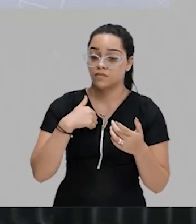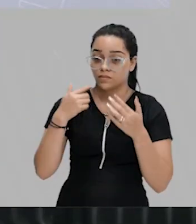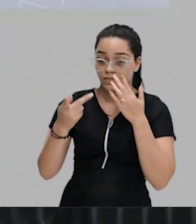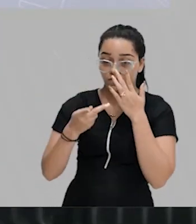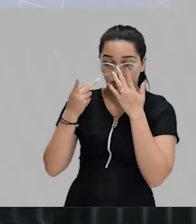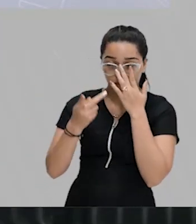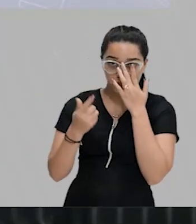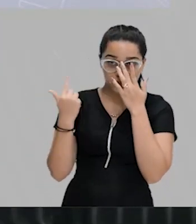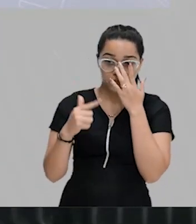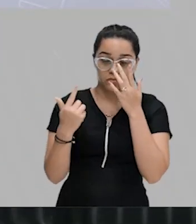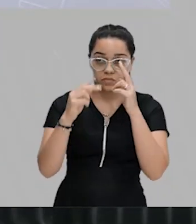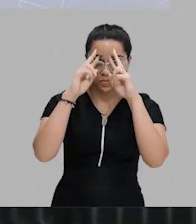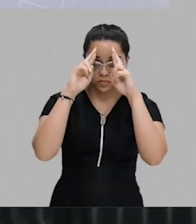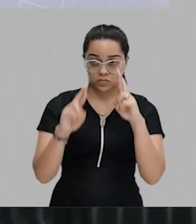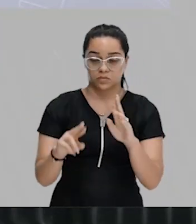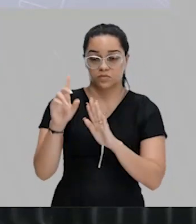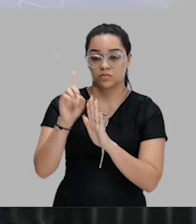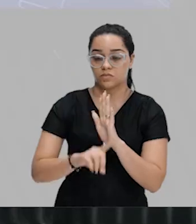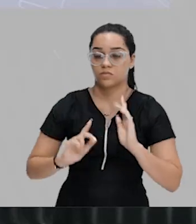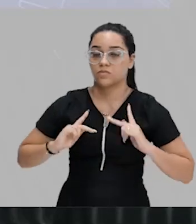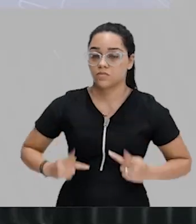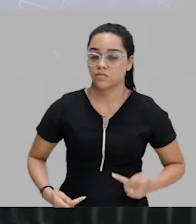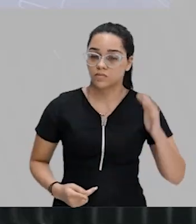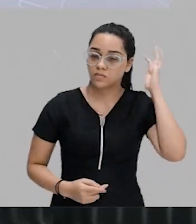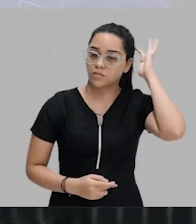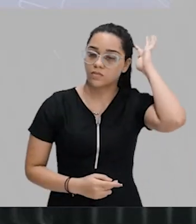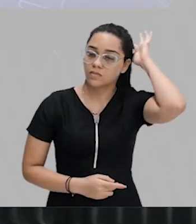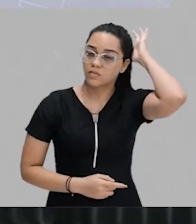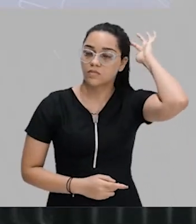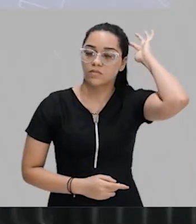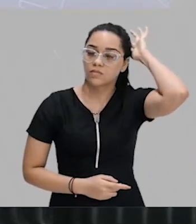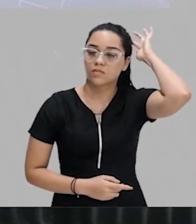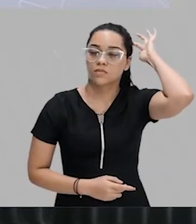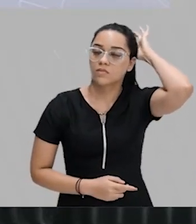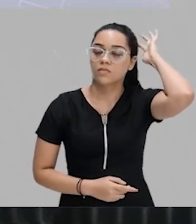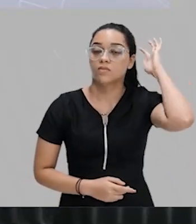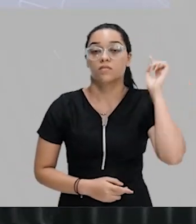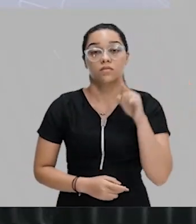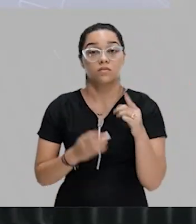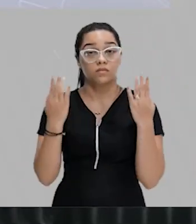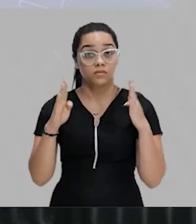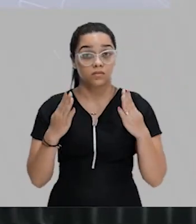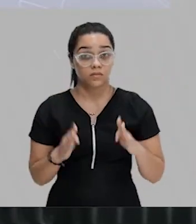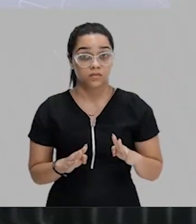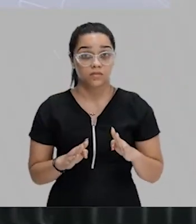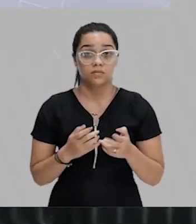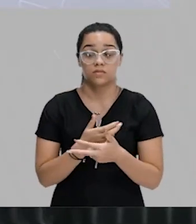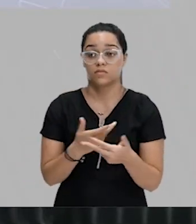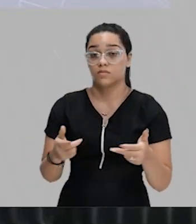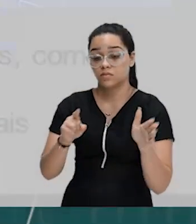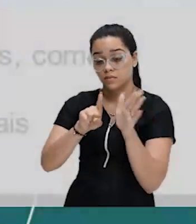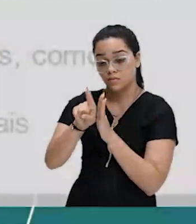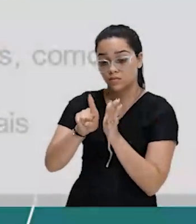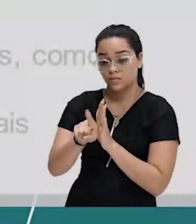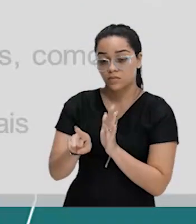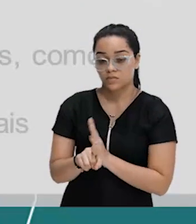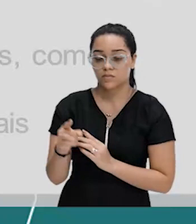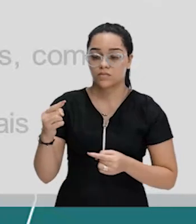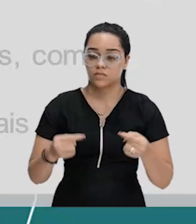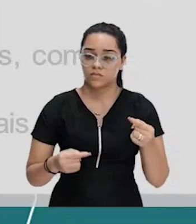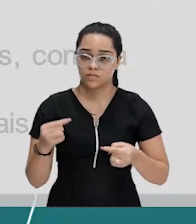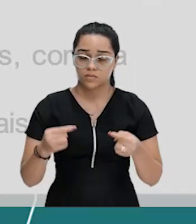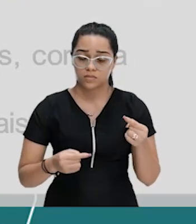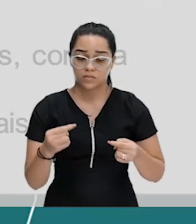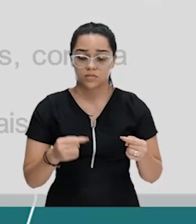o desrespeito aos direitos humanos. Quando se analisa as questões políticas no plano internacional,